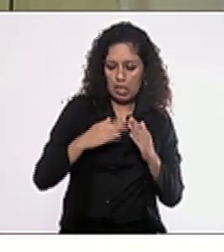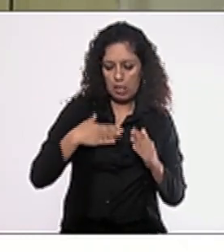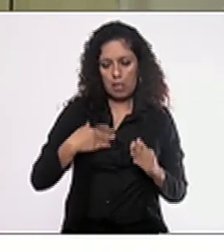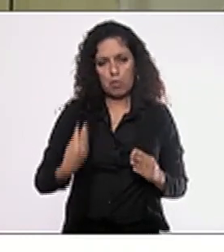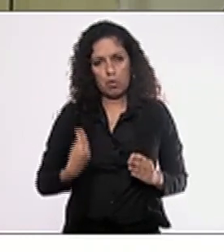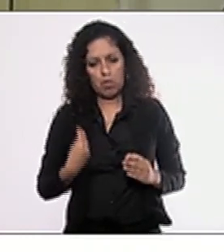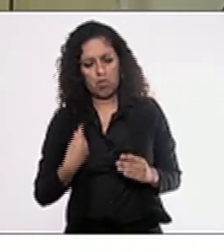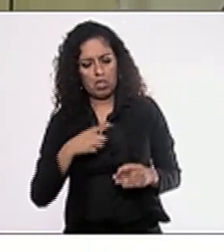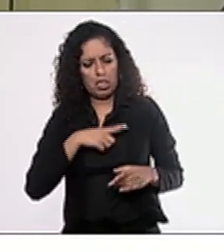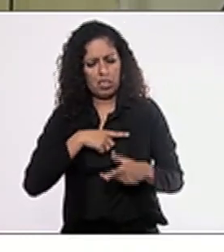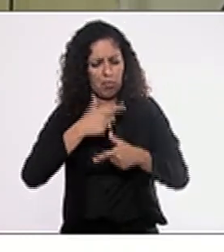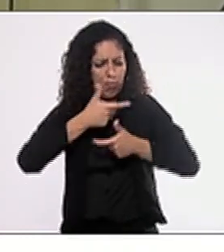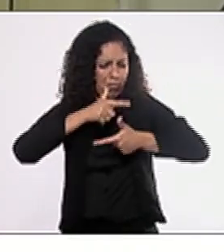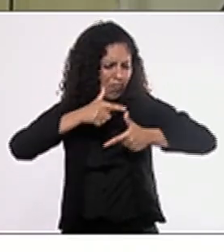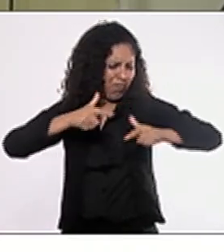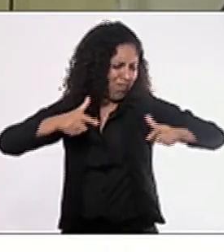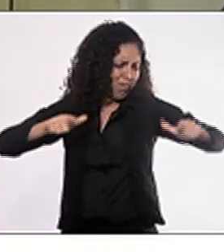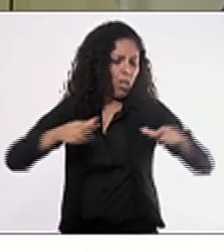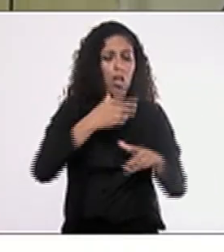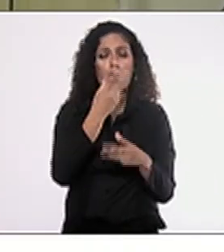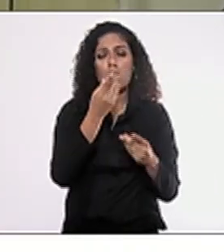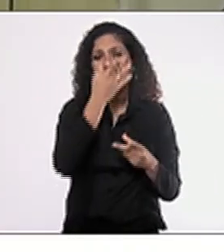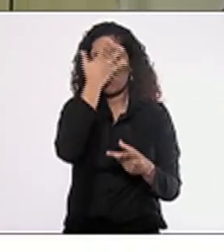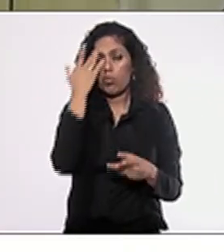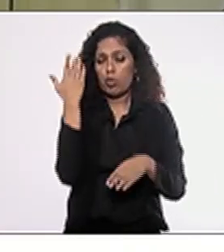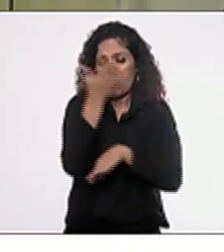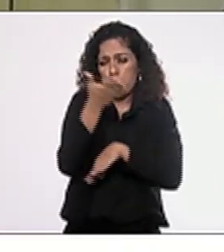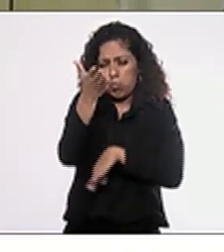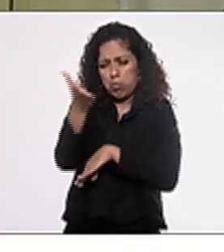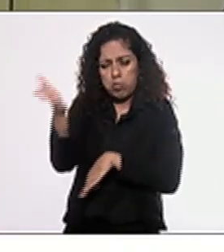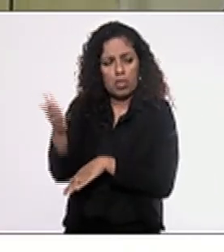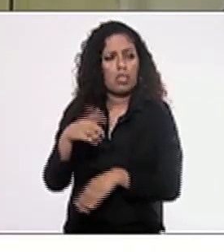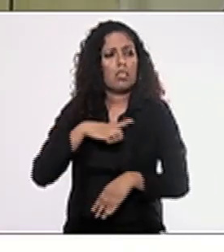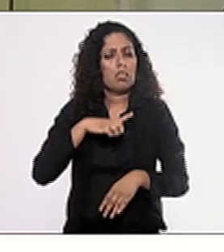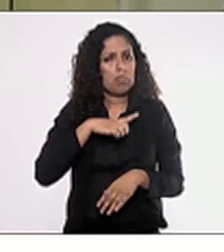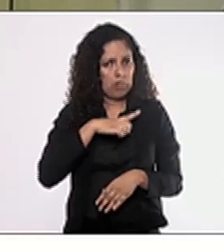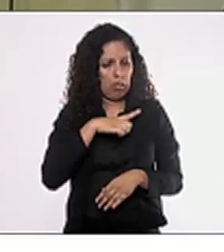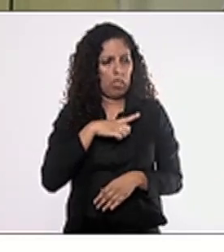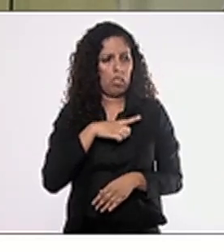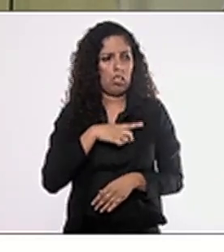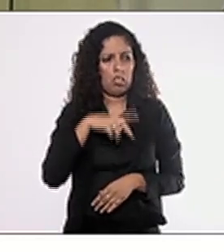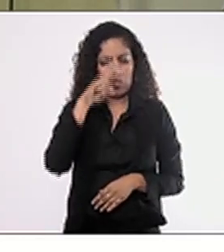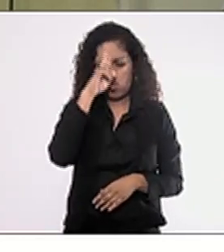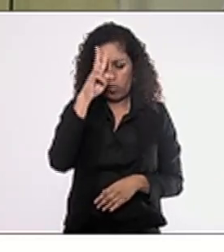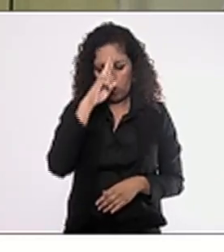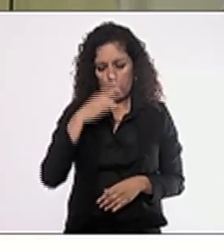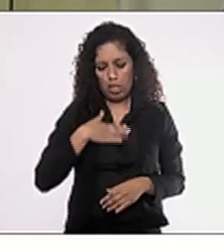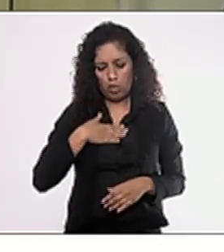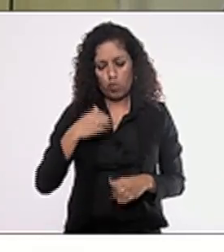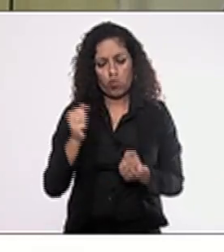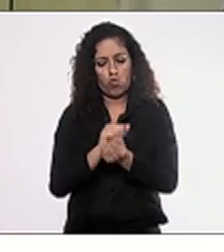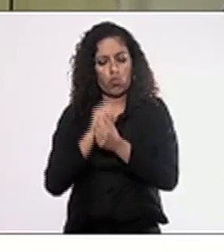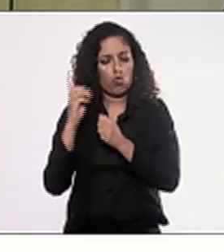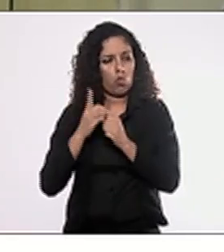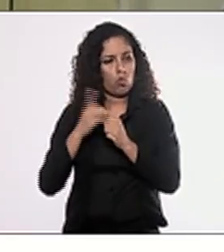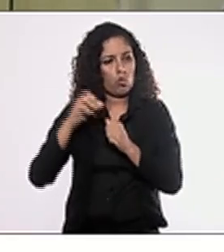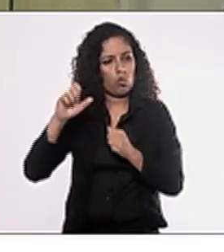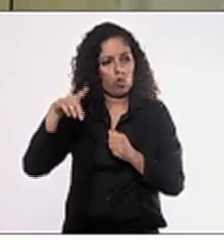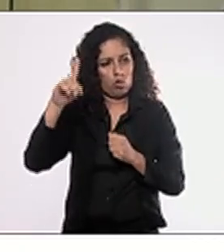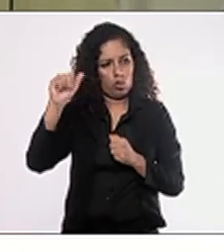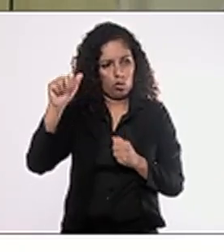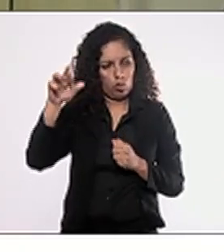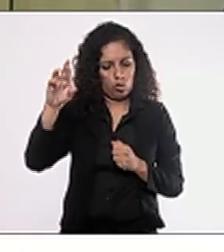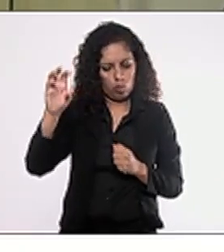tem milhares de moradores. Nós já tivemos casos, tanto eu quanto o doutor Eduardo, de